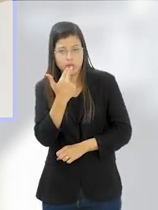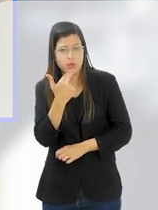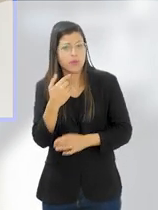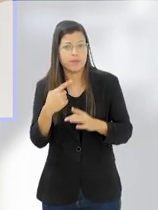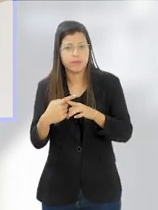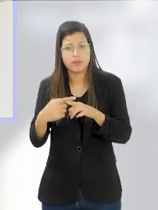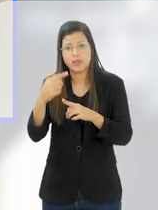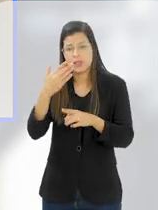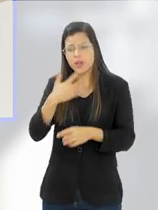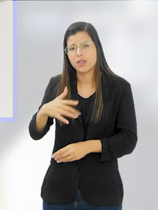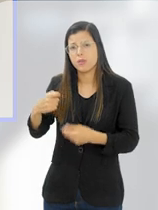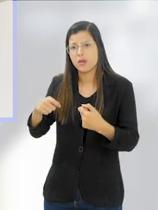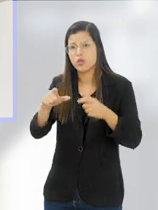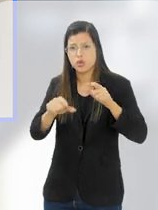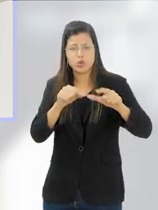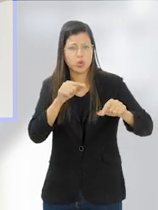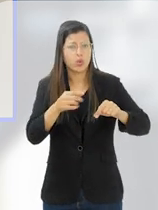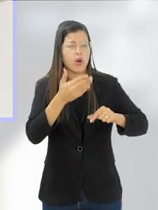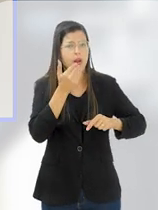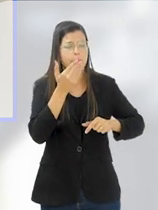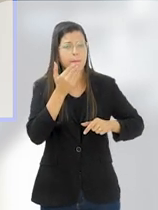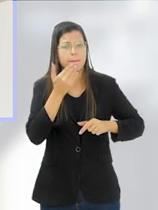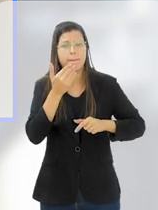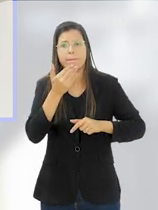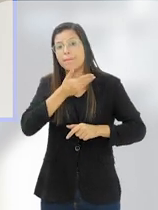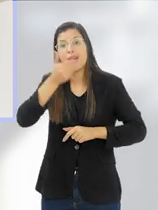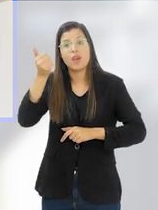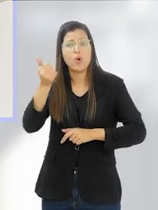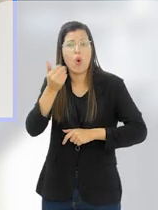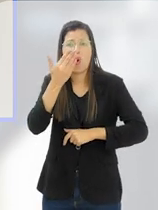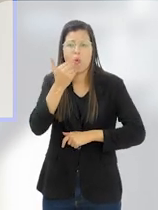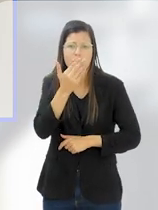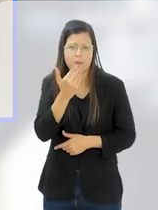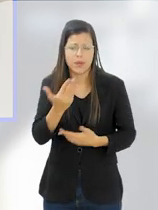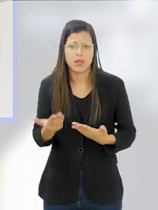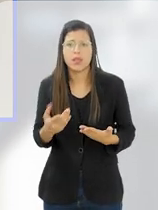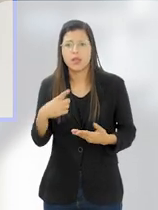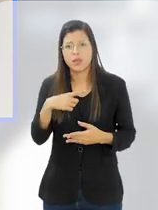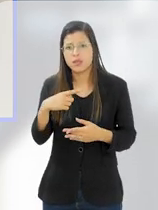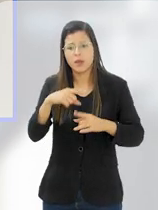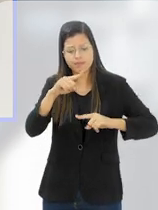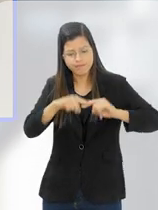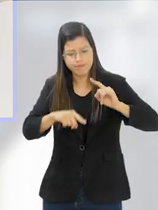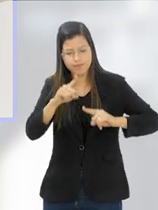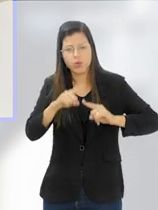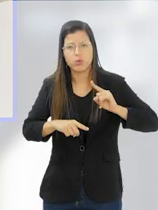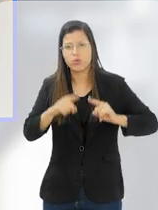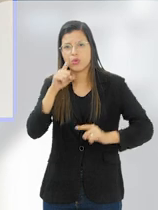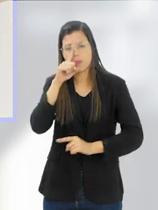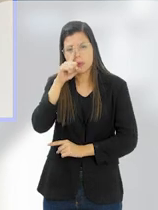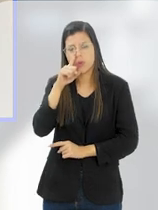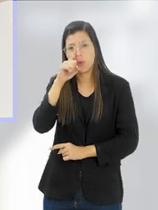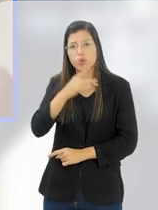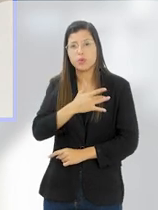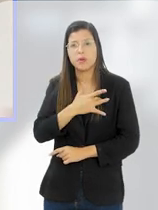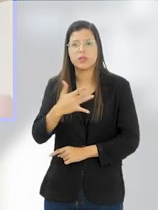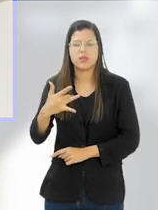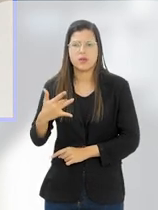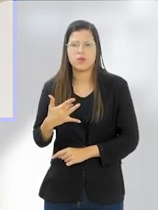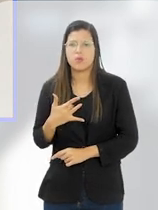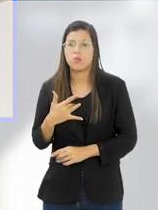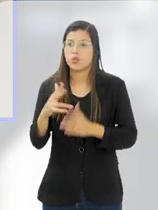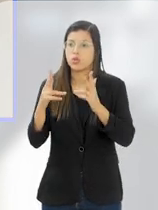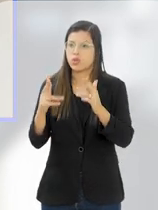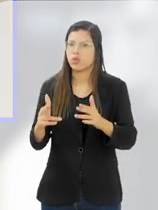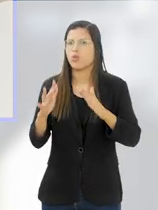melhor o que elas comem, né? Como você está dizendo aí, existem produtos alimentícios que são muito nocivos para a saúde, que são também, da mesma forma